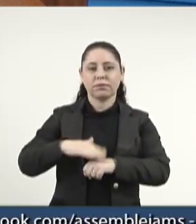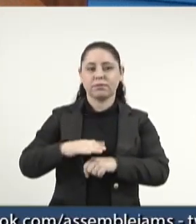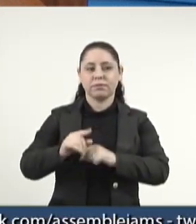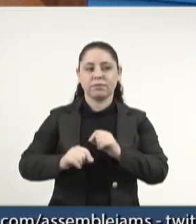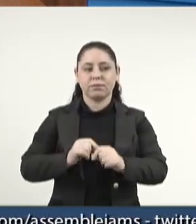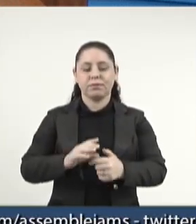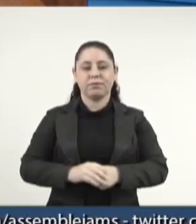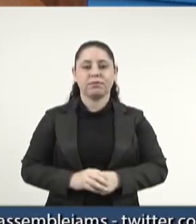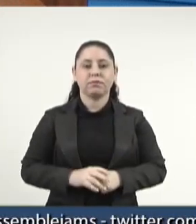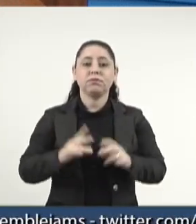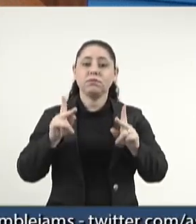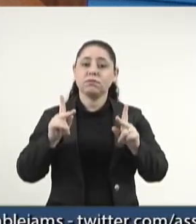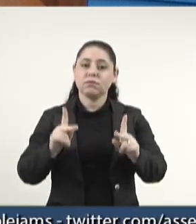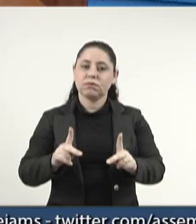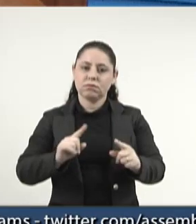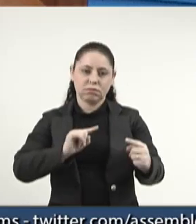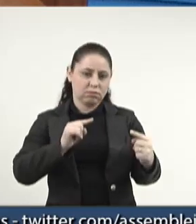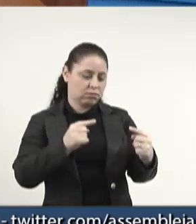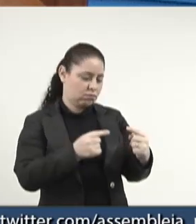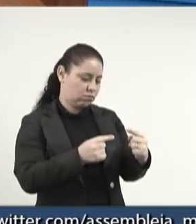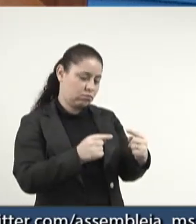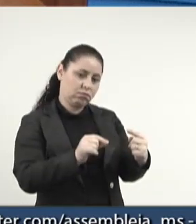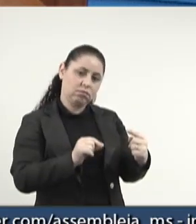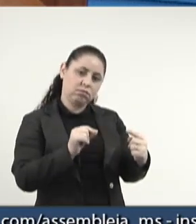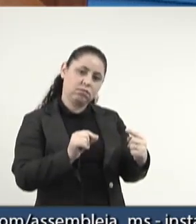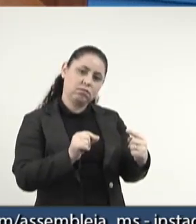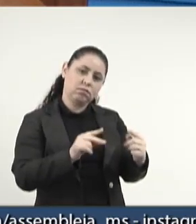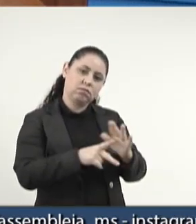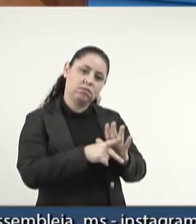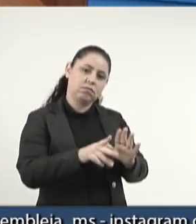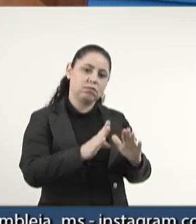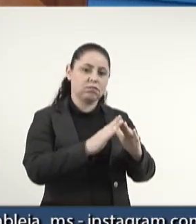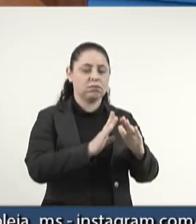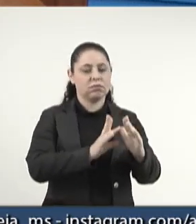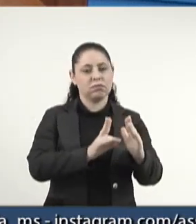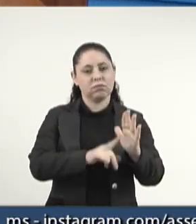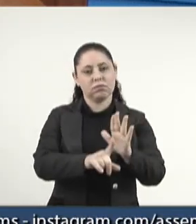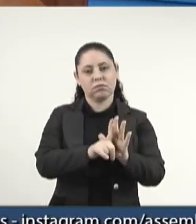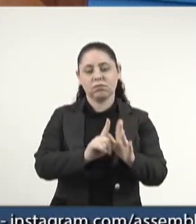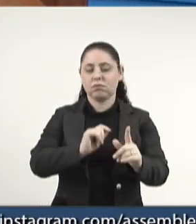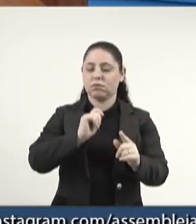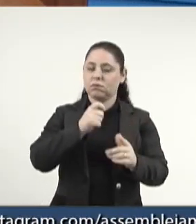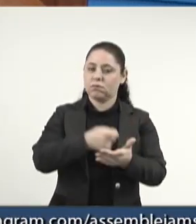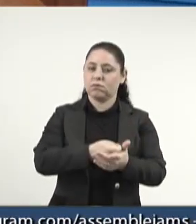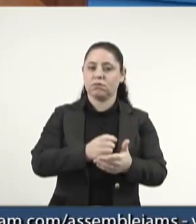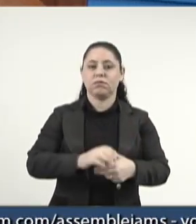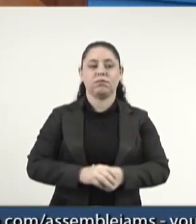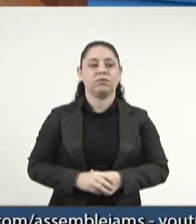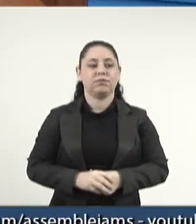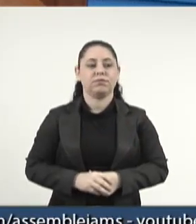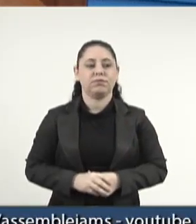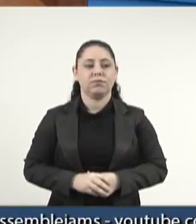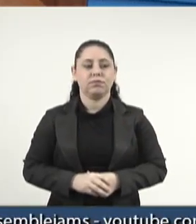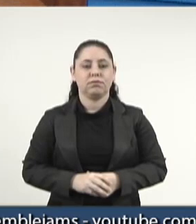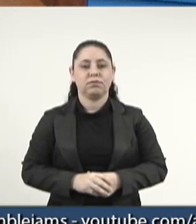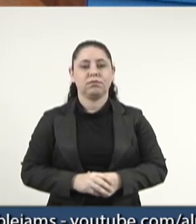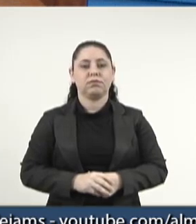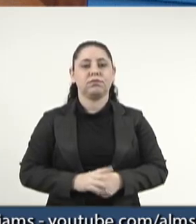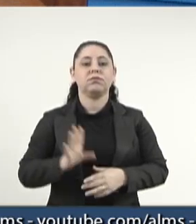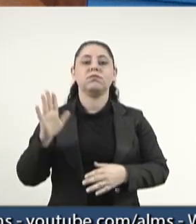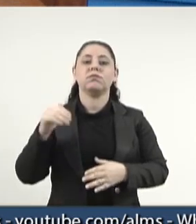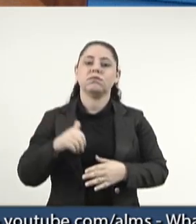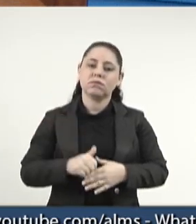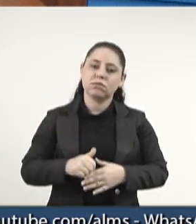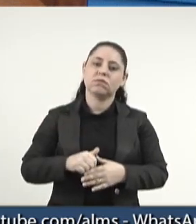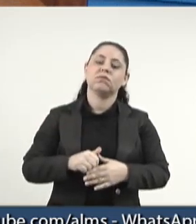caso, a população direciona a essa casa a cobrança. Vem eleição,